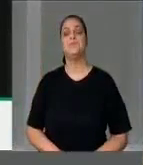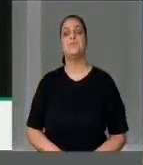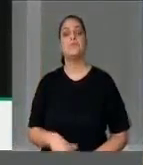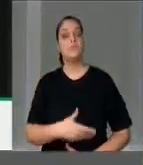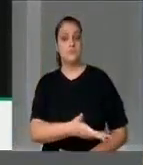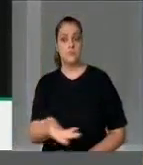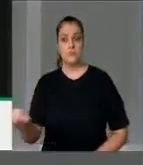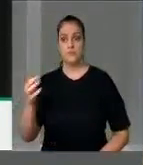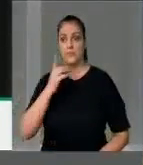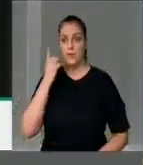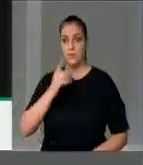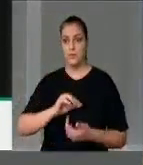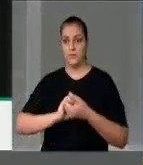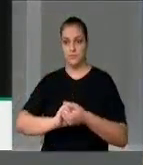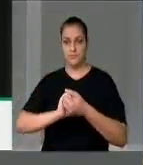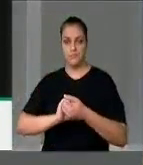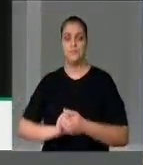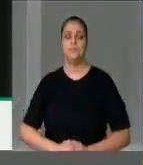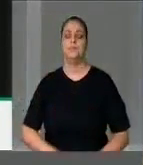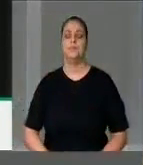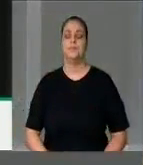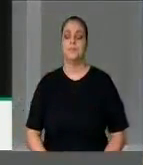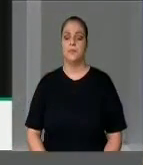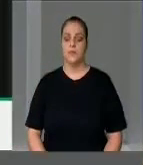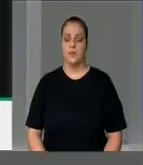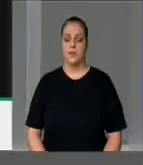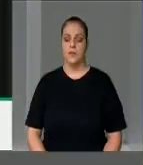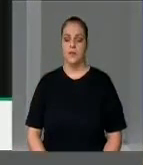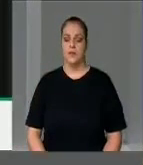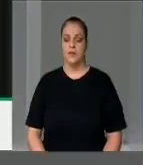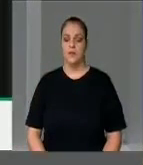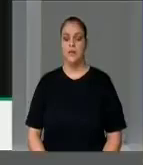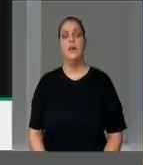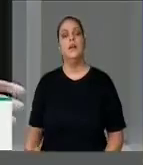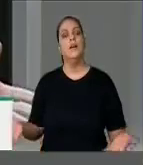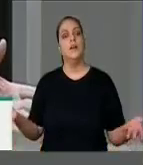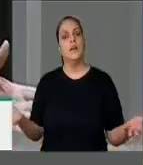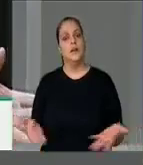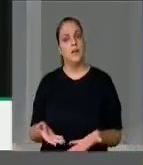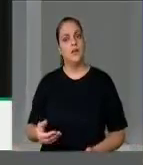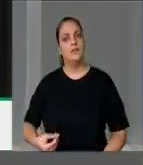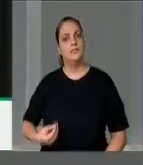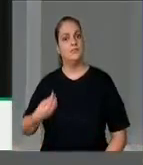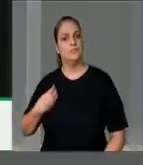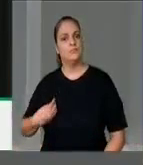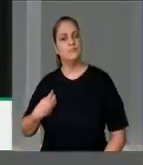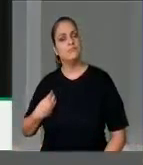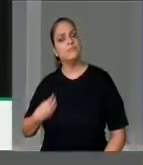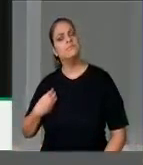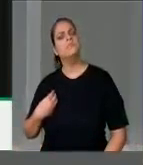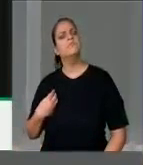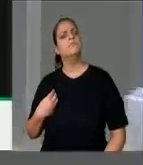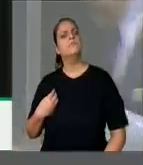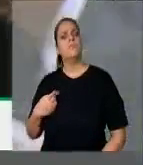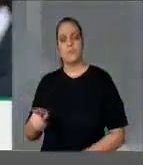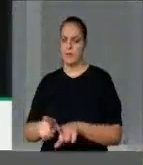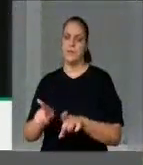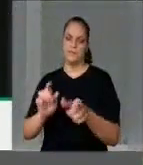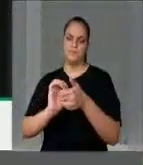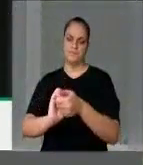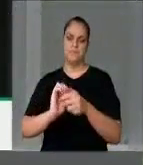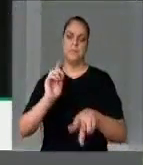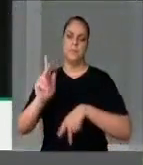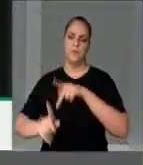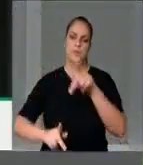senhores deputados, eu, nesse instante, povo brasileiro, eu quero falar aqui sobre